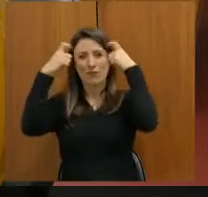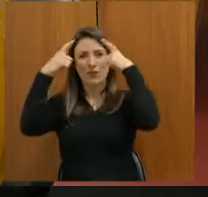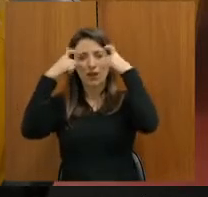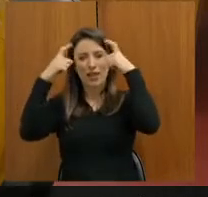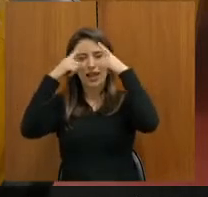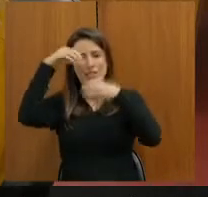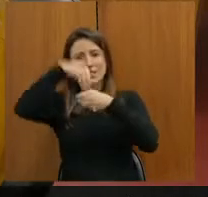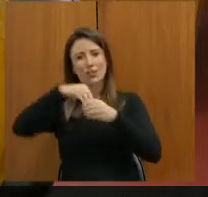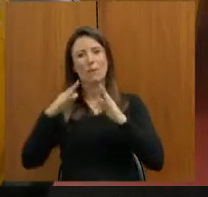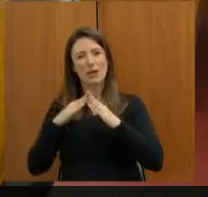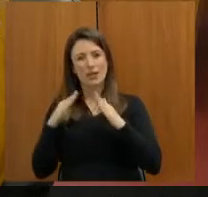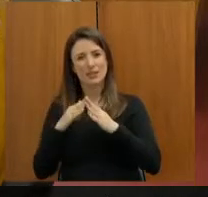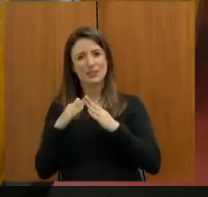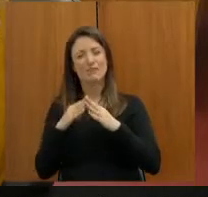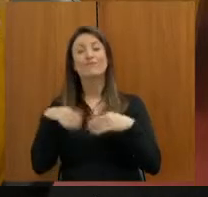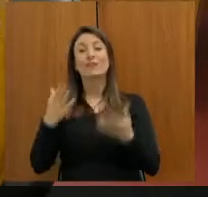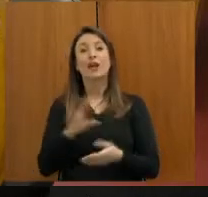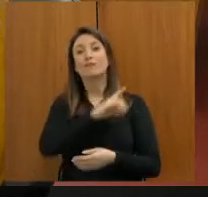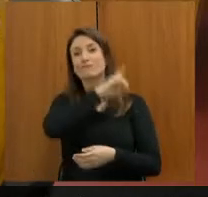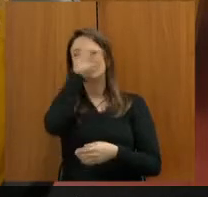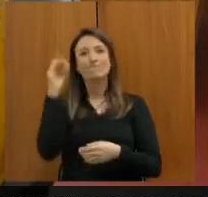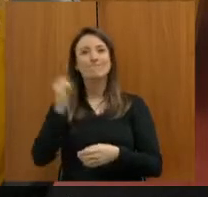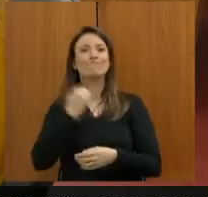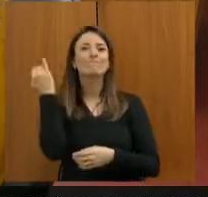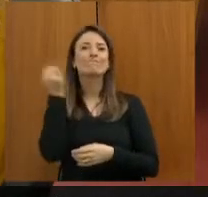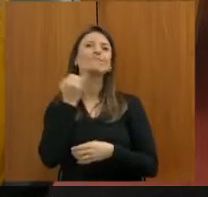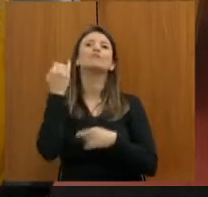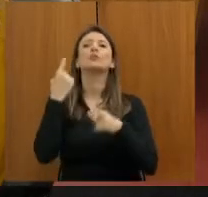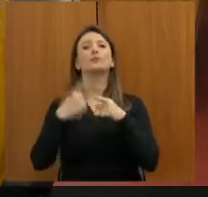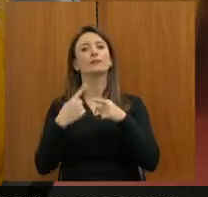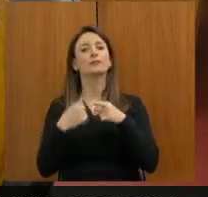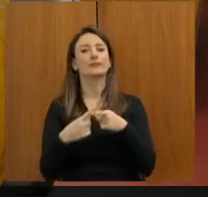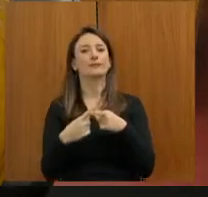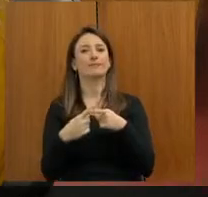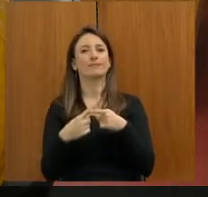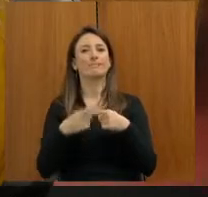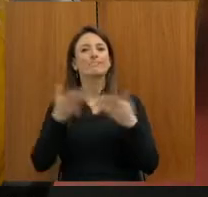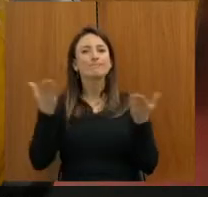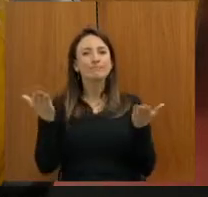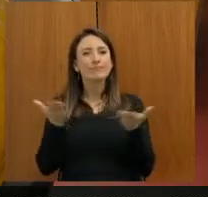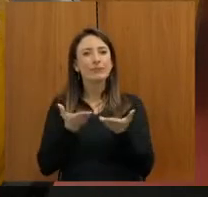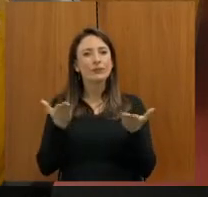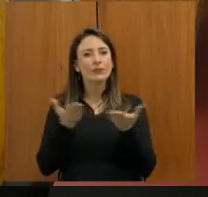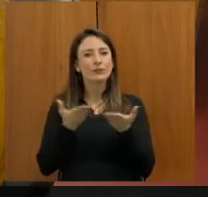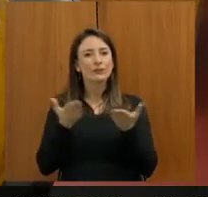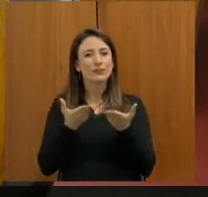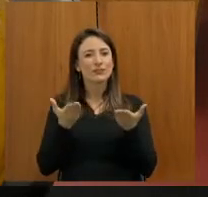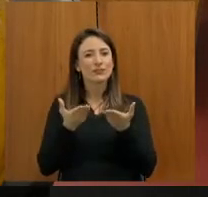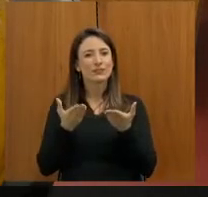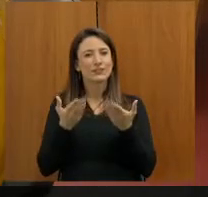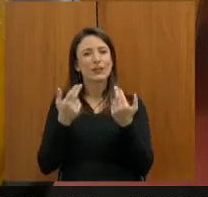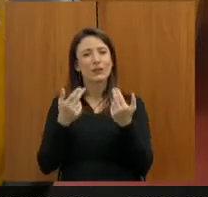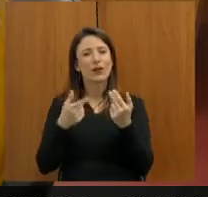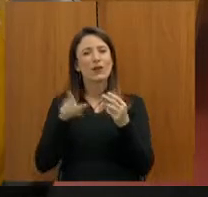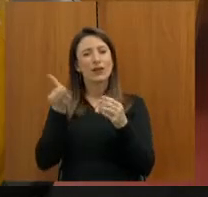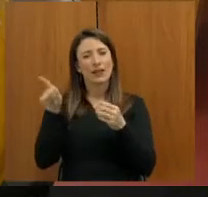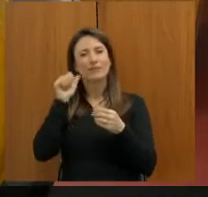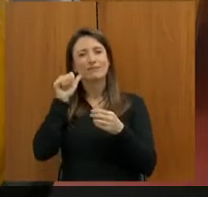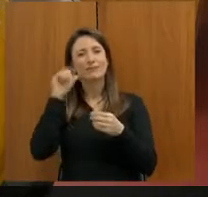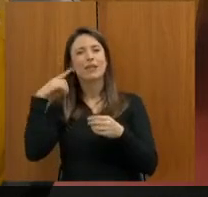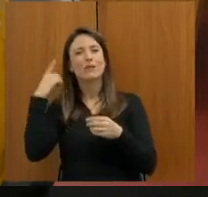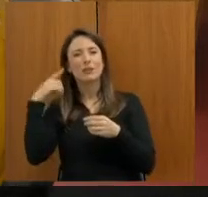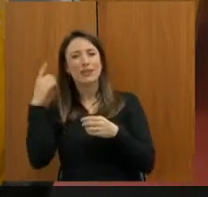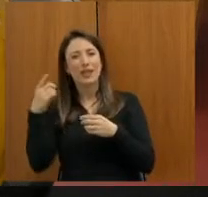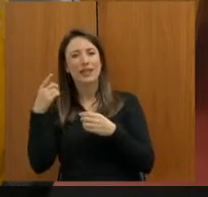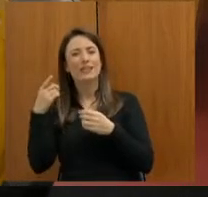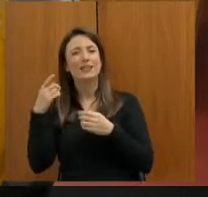uma data histórica porque o que hoje como disse a deputada que nos recebe aqui